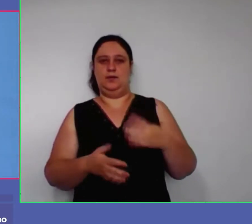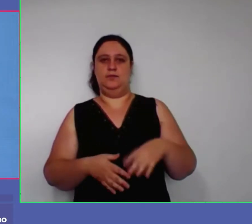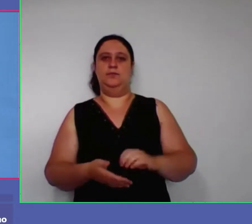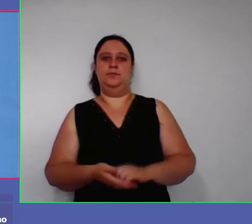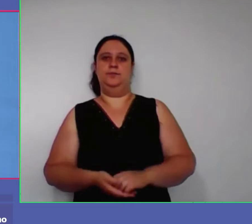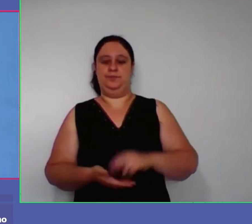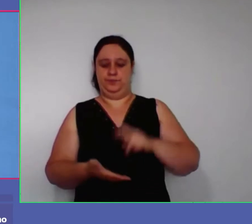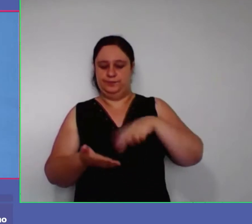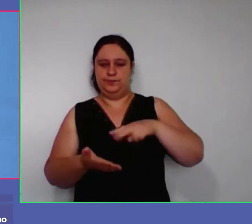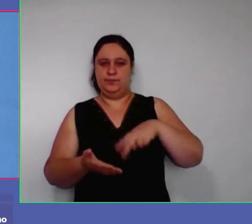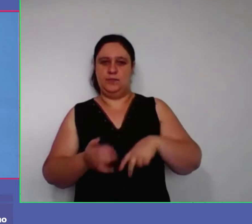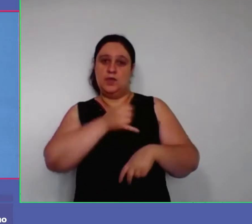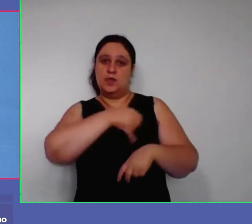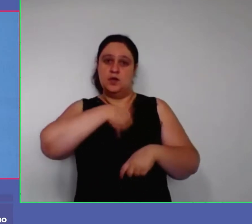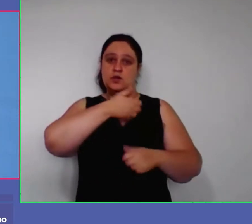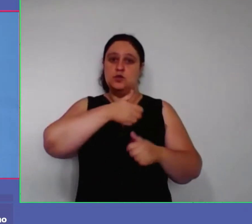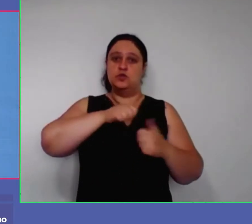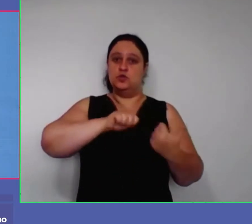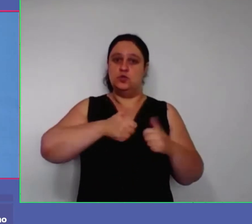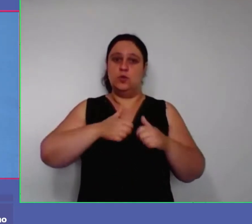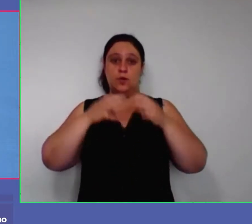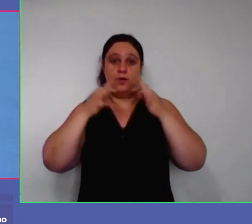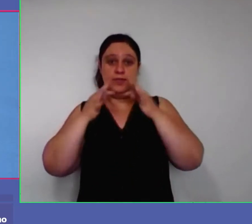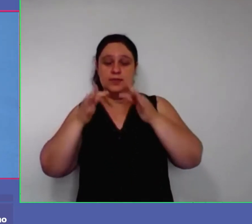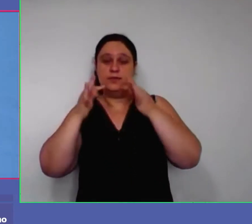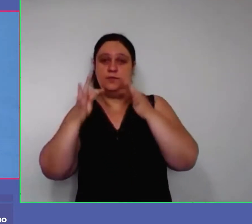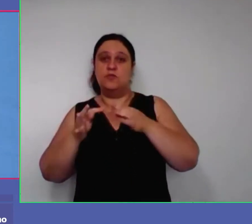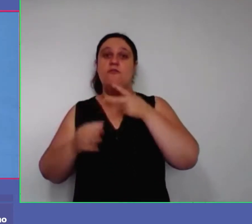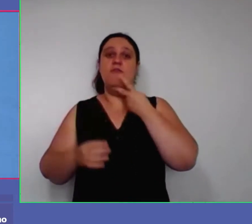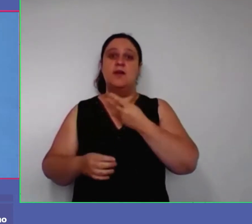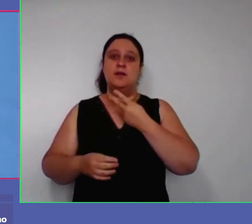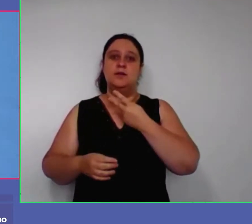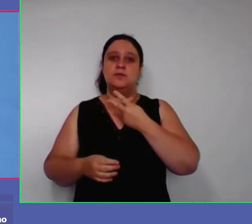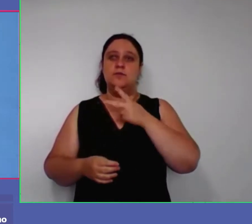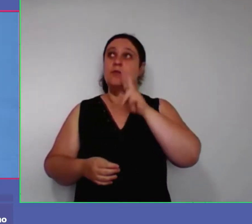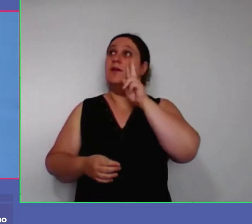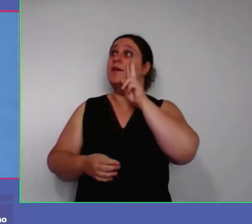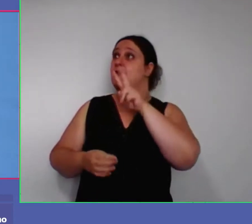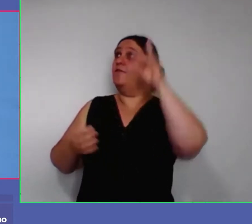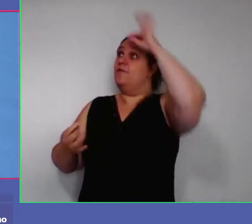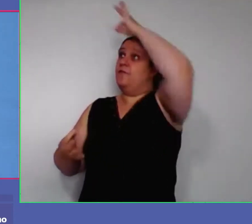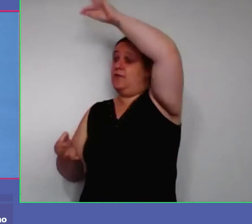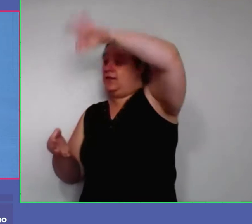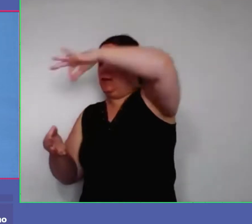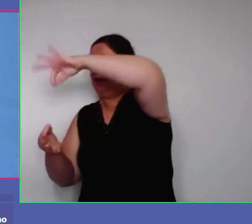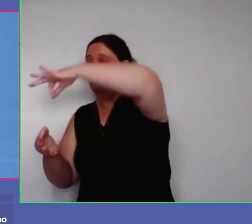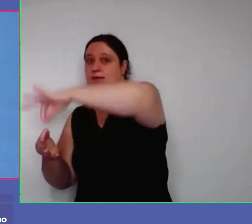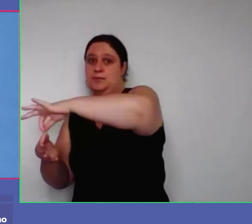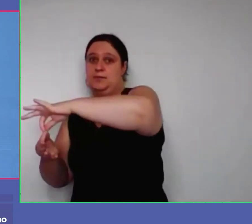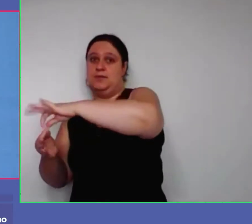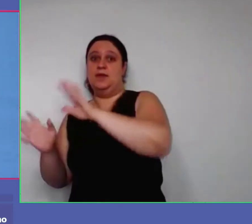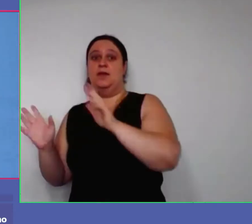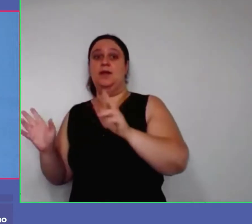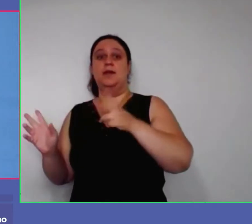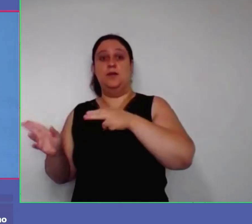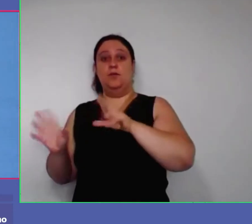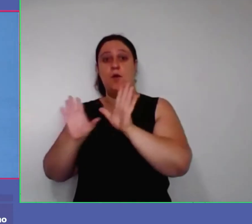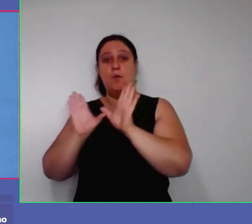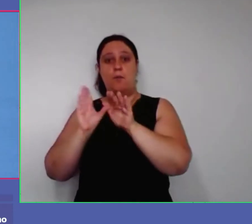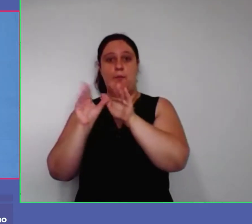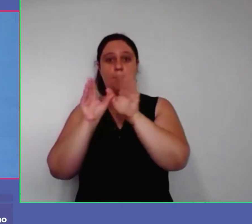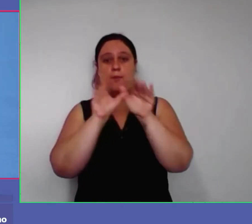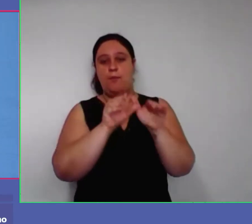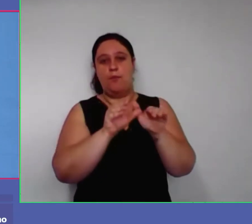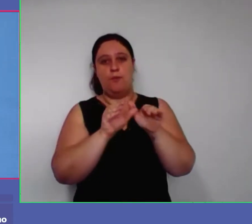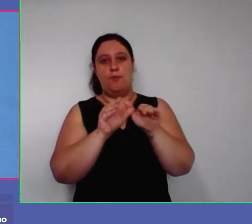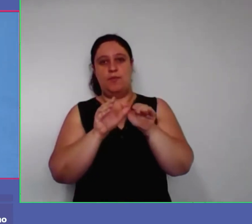ele testemunhou dizendo: vi o Espírito descer do céu como pomba e pousar sobre ele. E